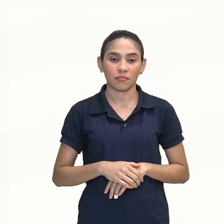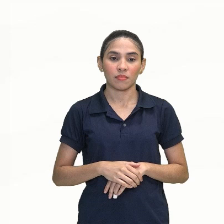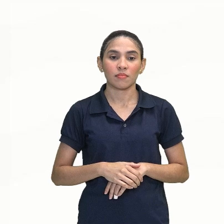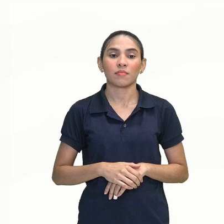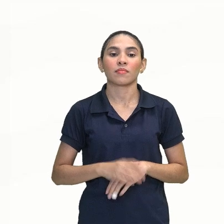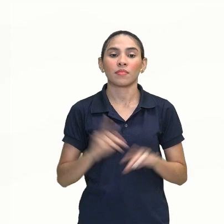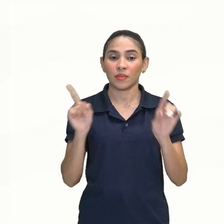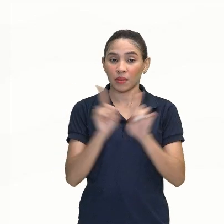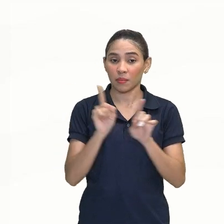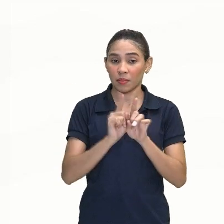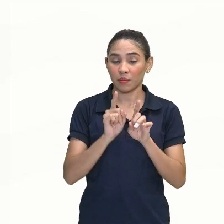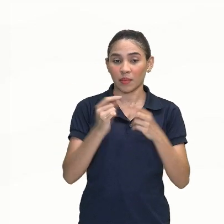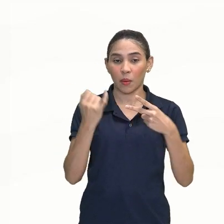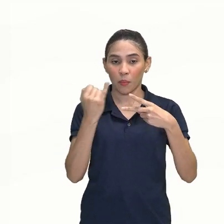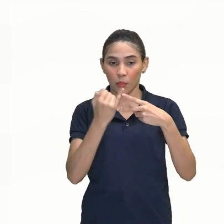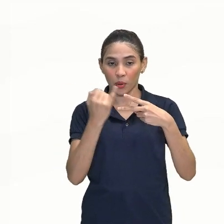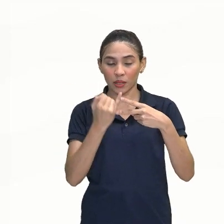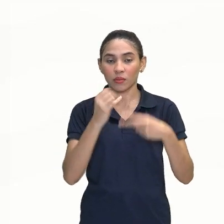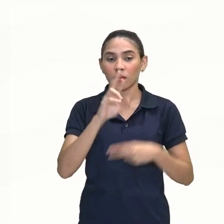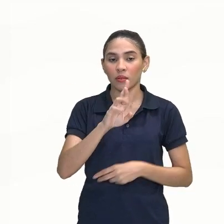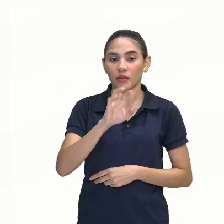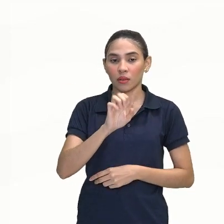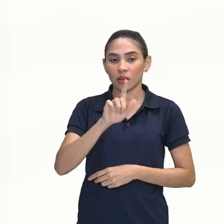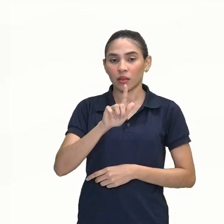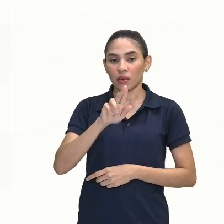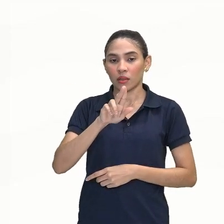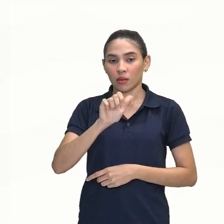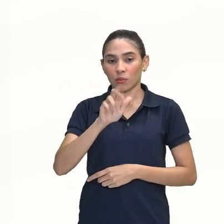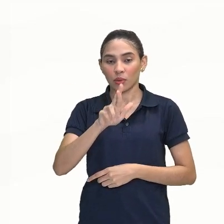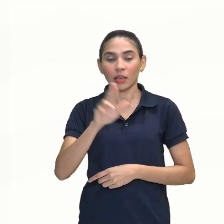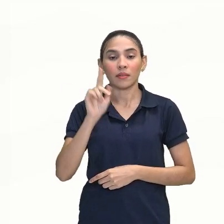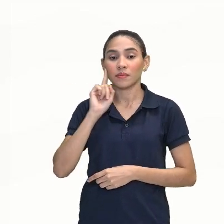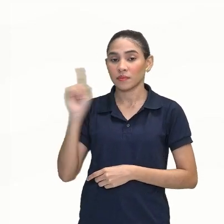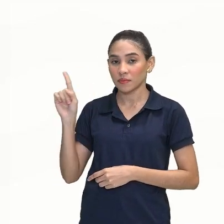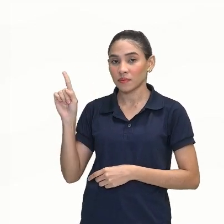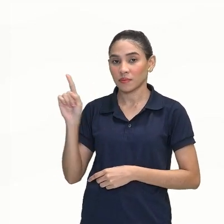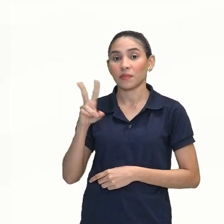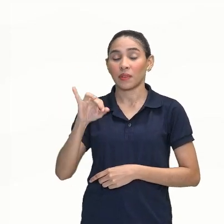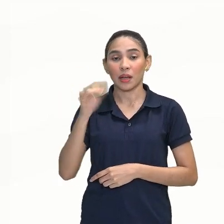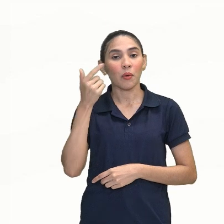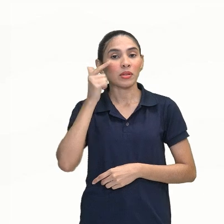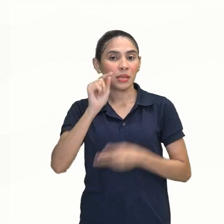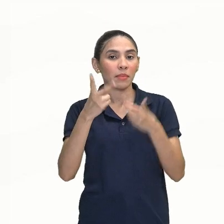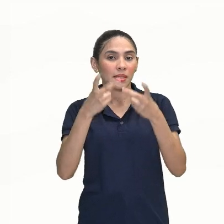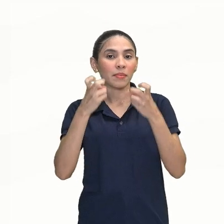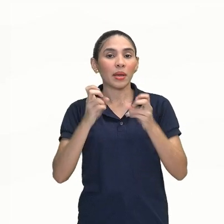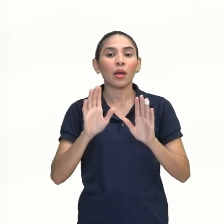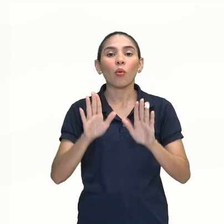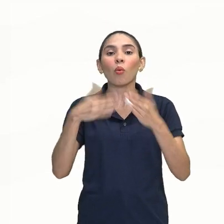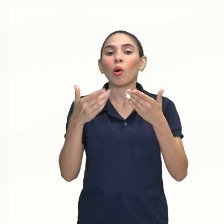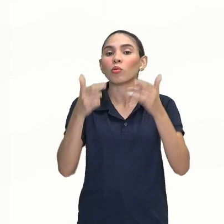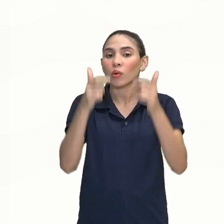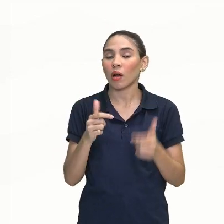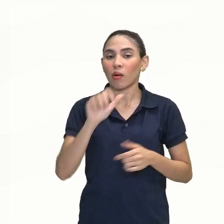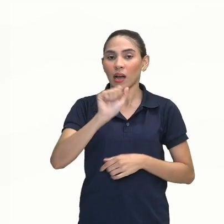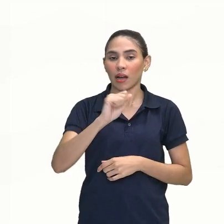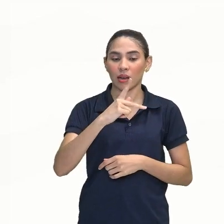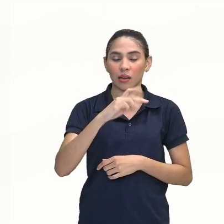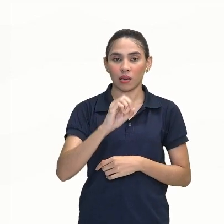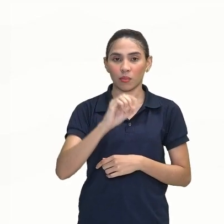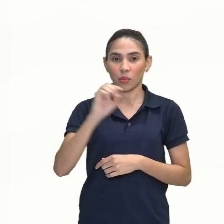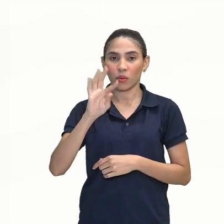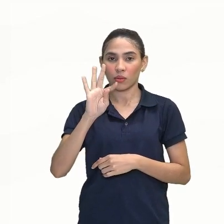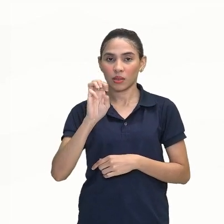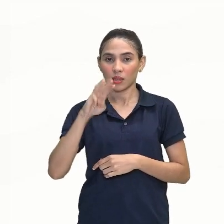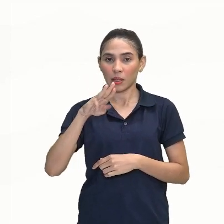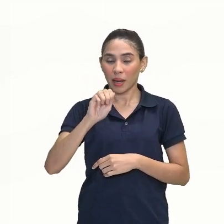Aqui os nossos polígonos regulares. Você agora vai conseguir visualizar muito bem aí onde fica o apótema. Temos